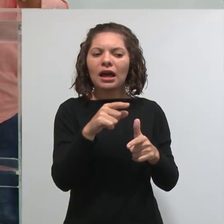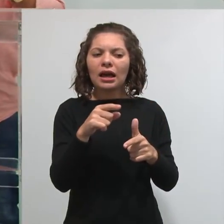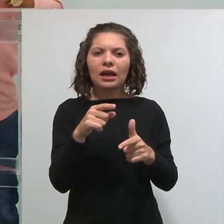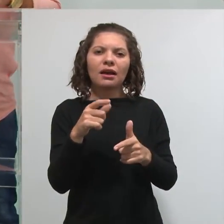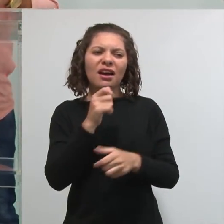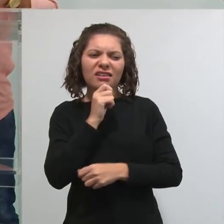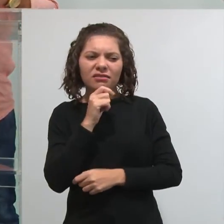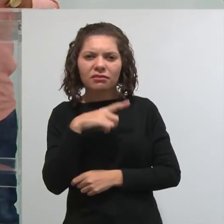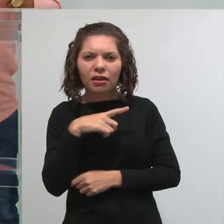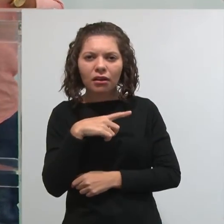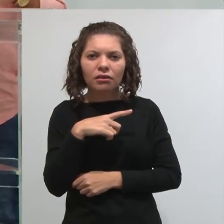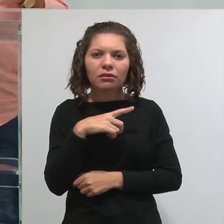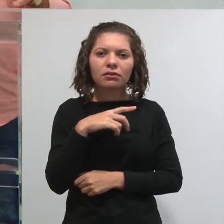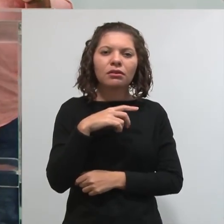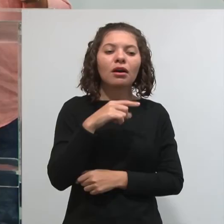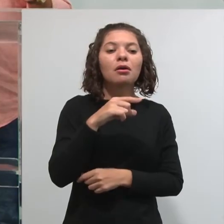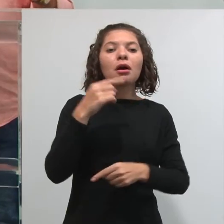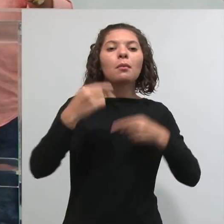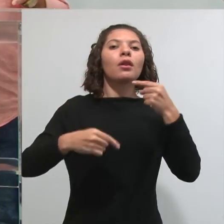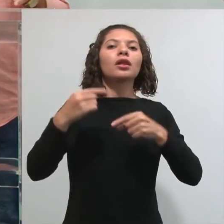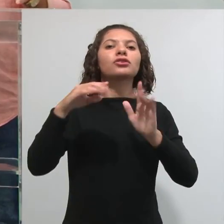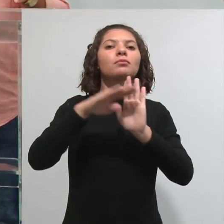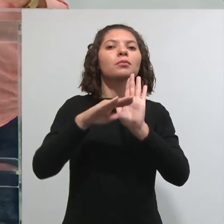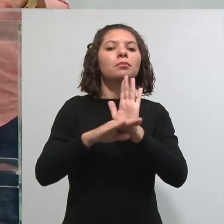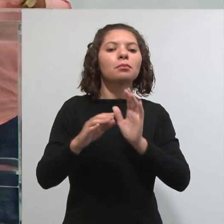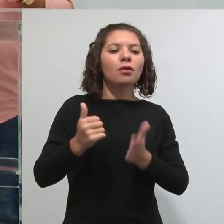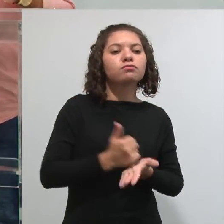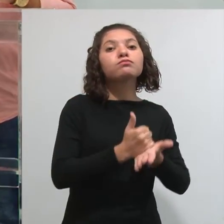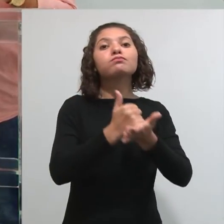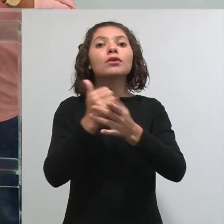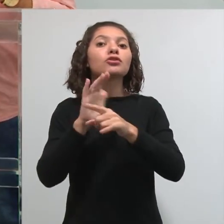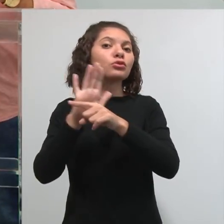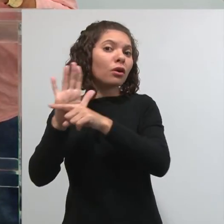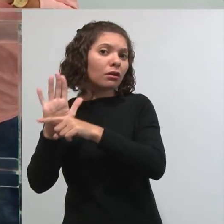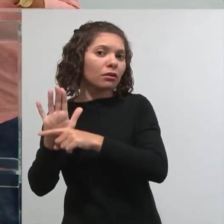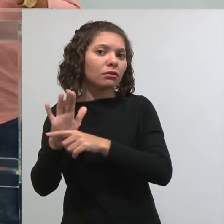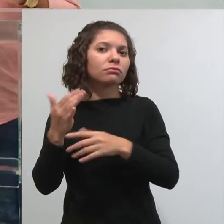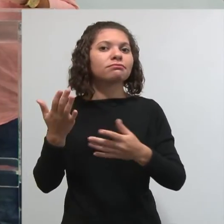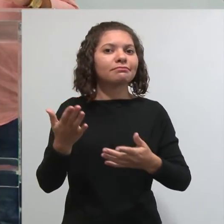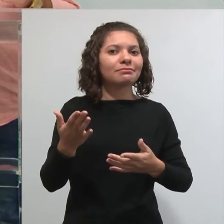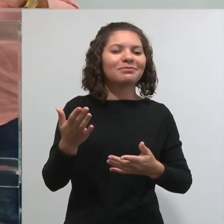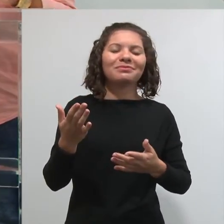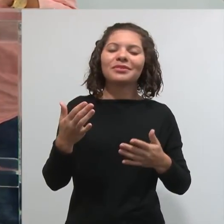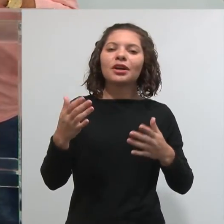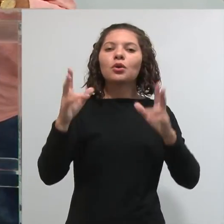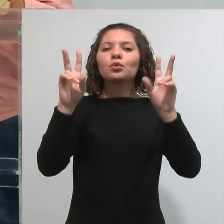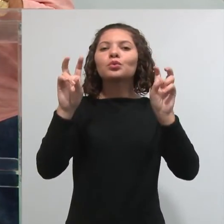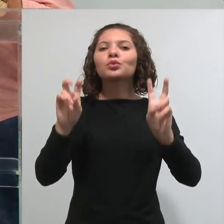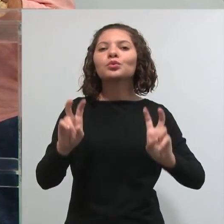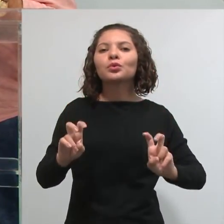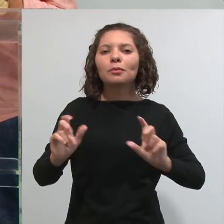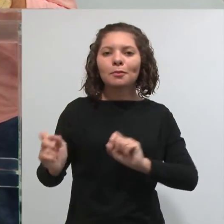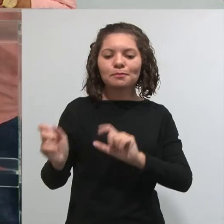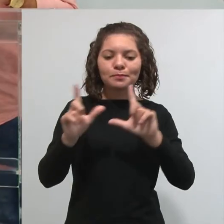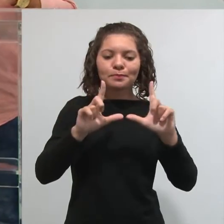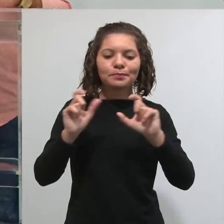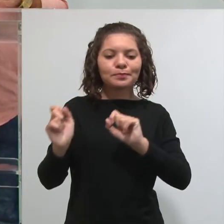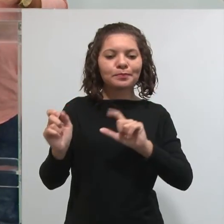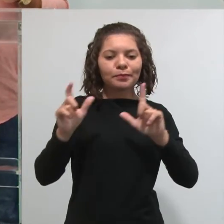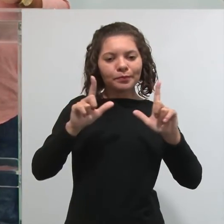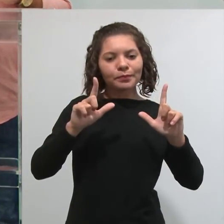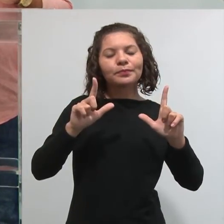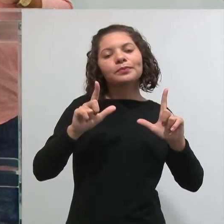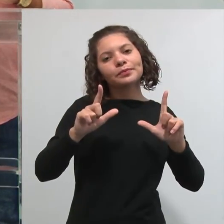política contribuiu para a solução daquele problema ou não, tá? Então, tudo que nós vimos até aqui, ele conflui também para uma